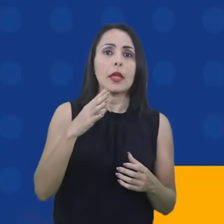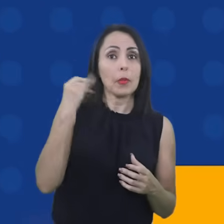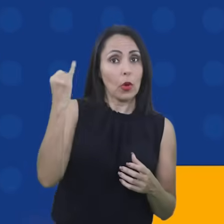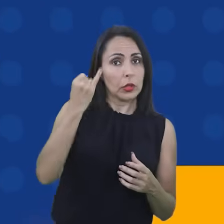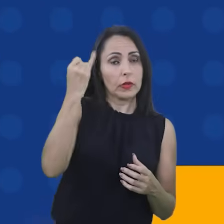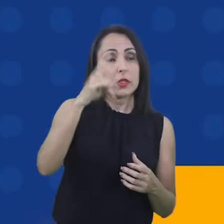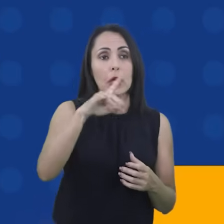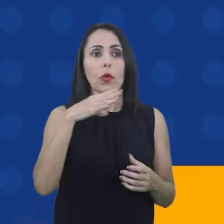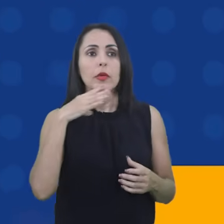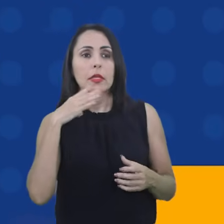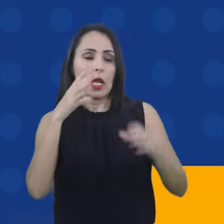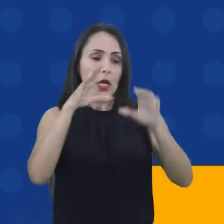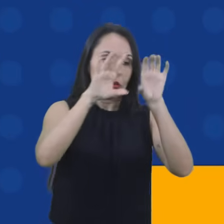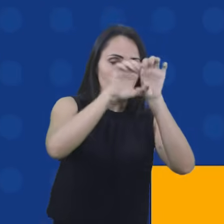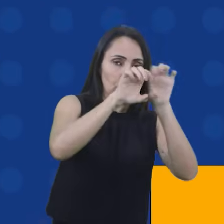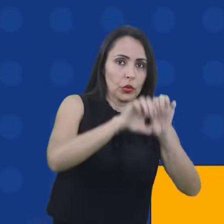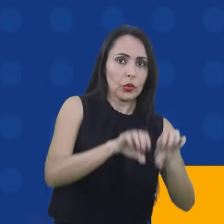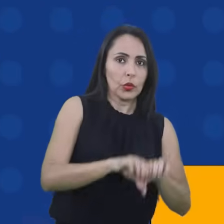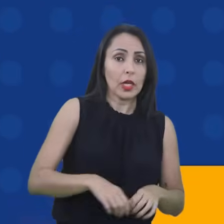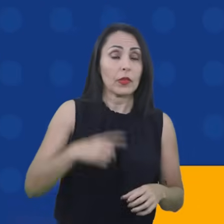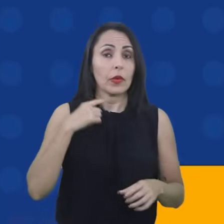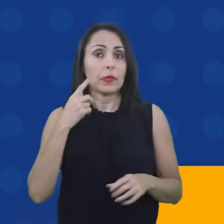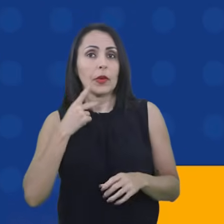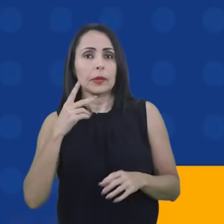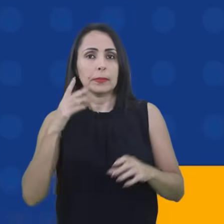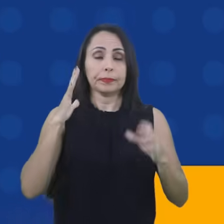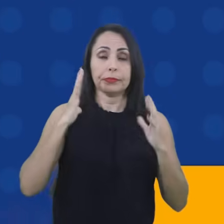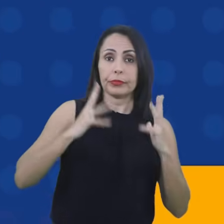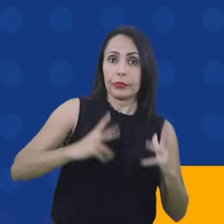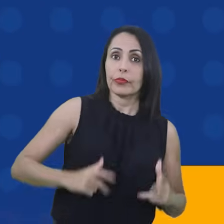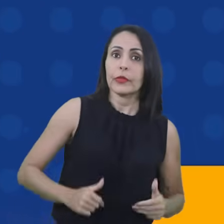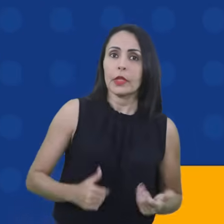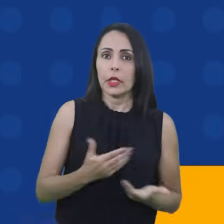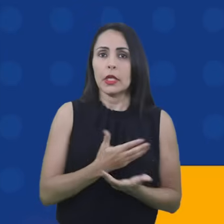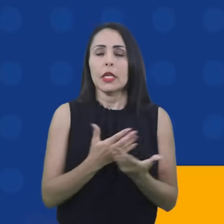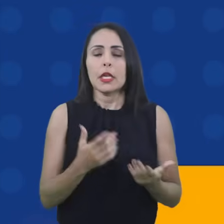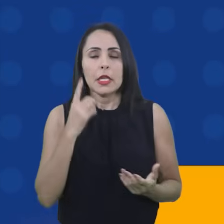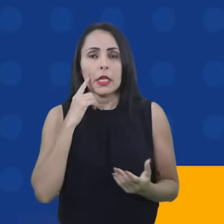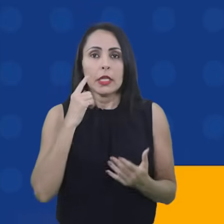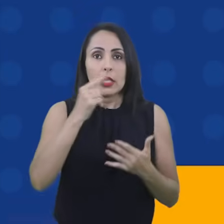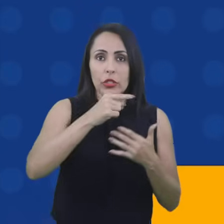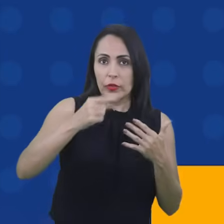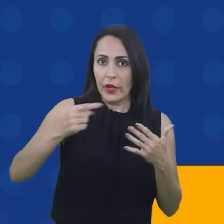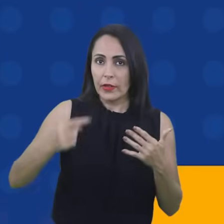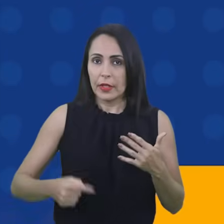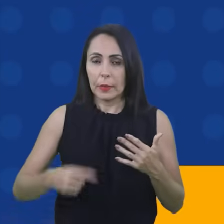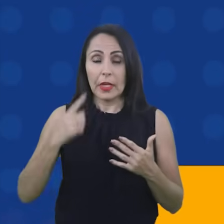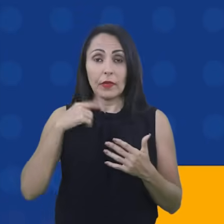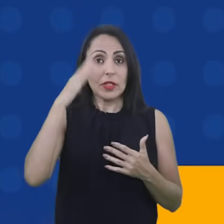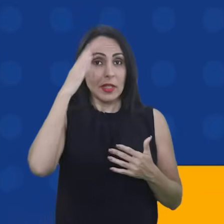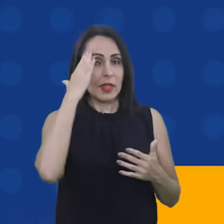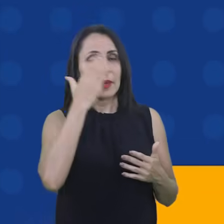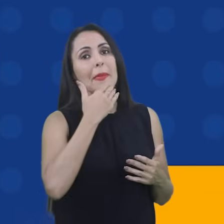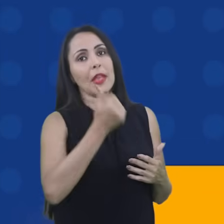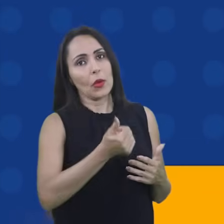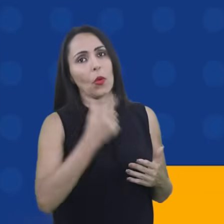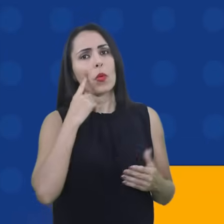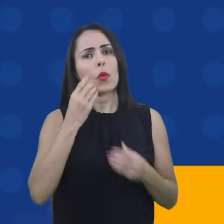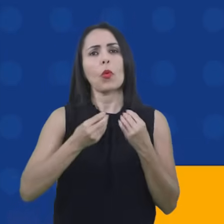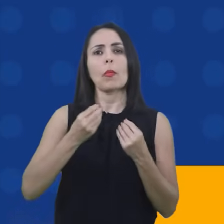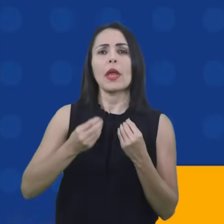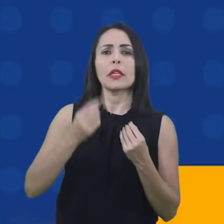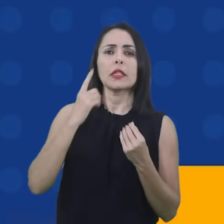quando formos falar de higienização, né, são essas estruturas que eu vou citar, para que vocês compreendam melhor como